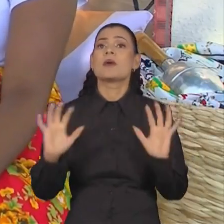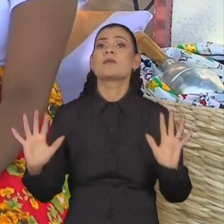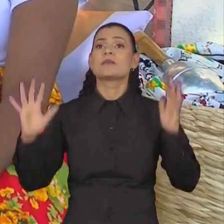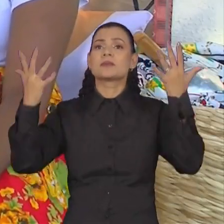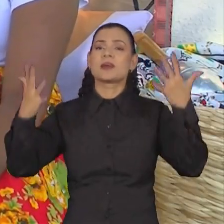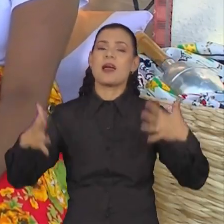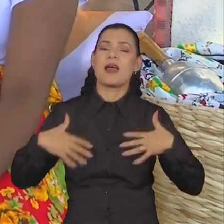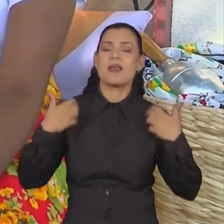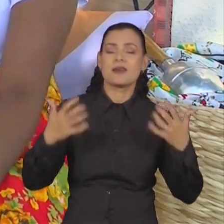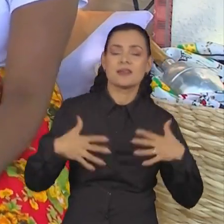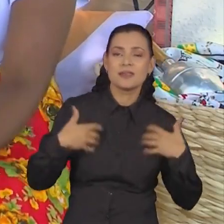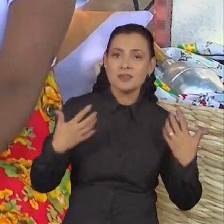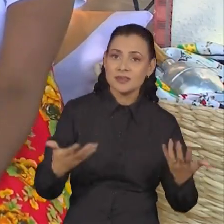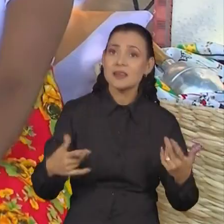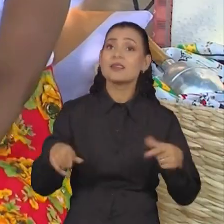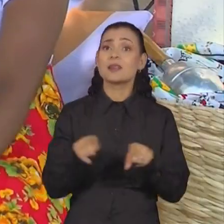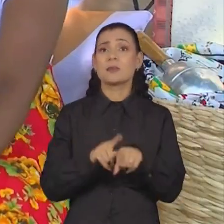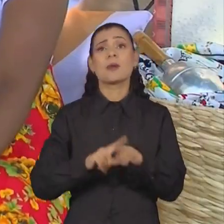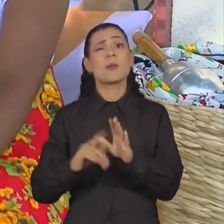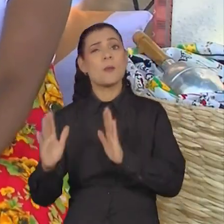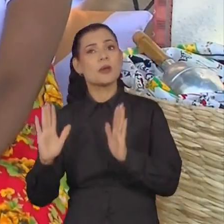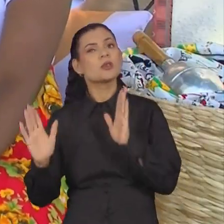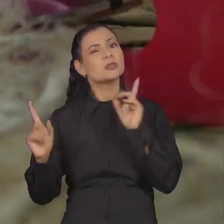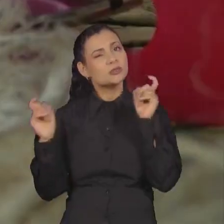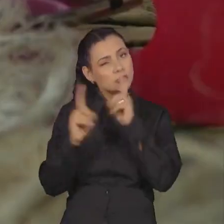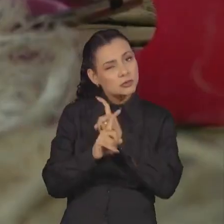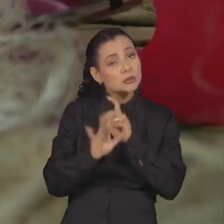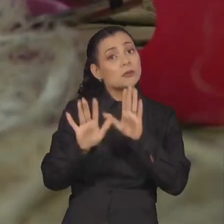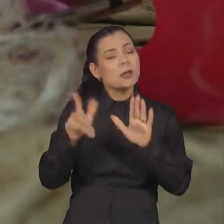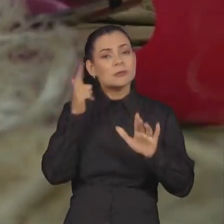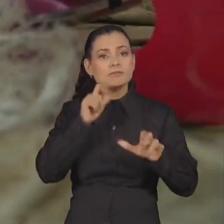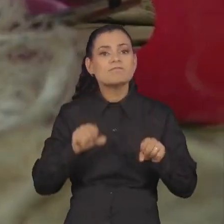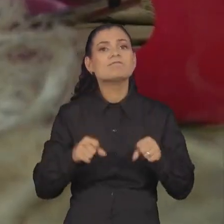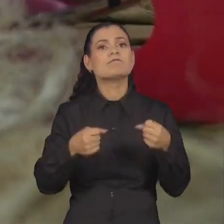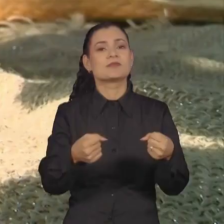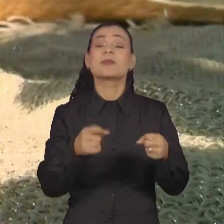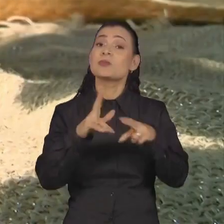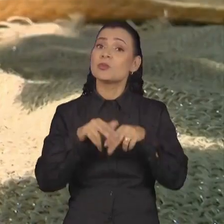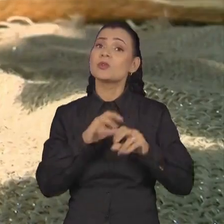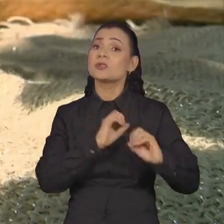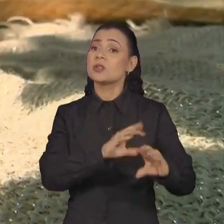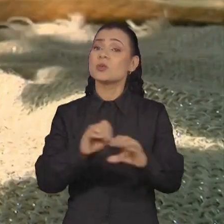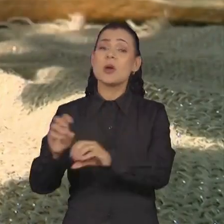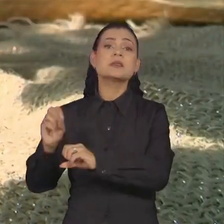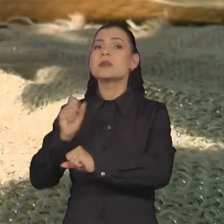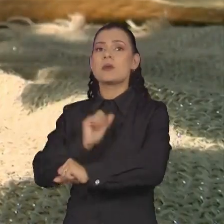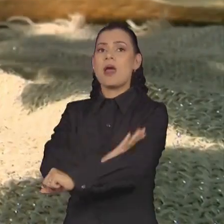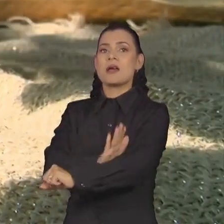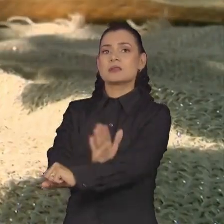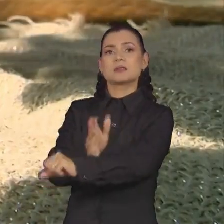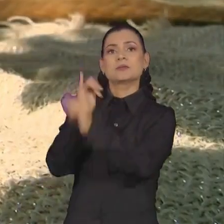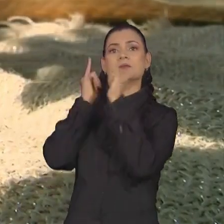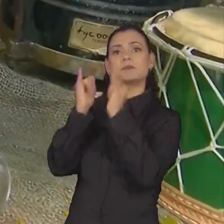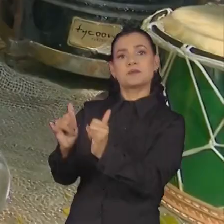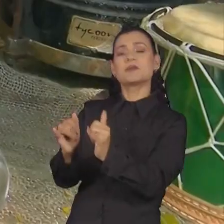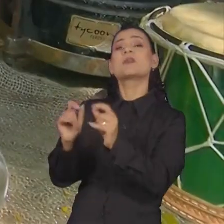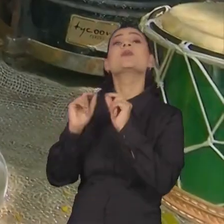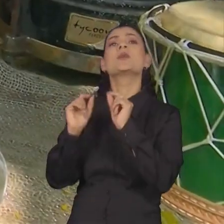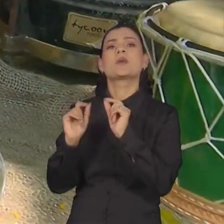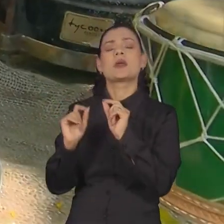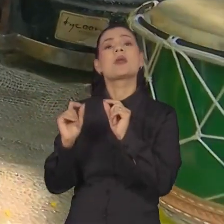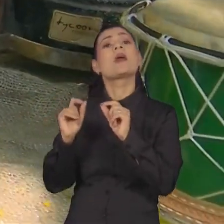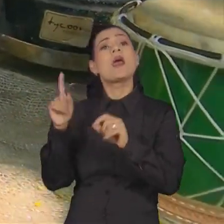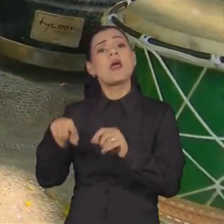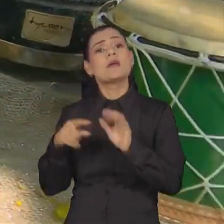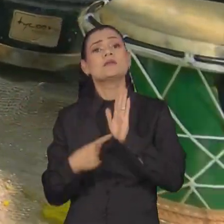da alegria, mesmo em momentos ali de dificuldade. A educação antirracista não é apenas ensinar a história do outro, mas